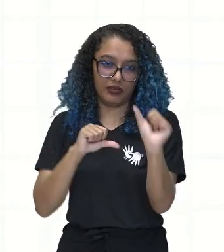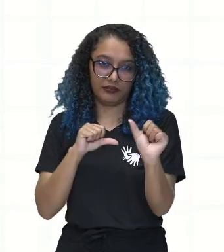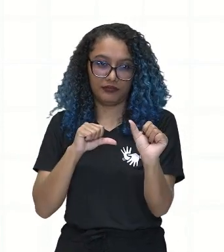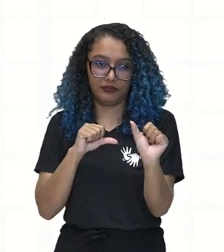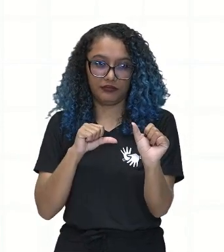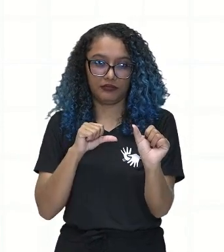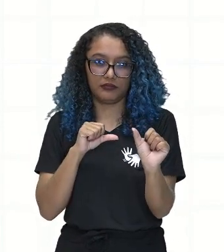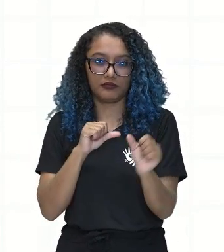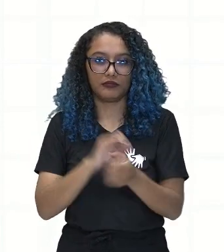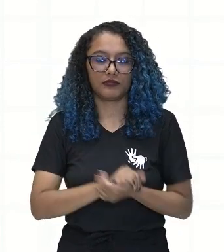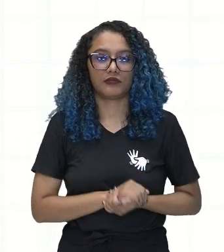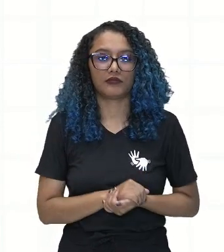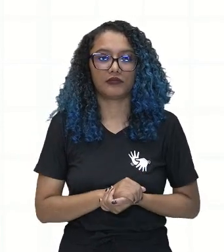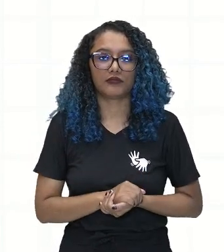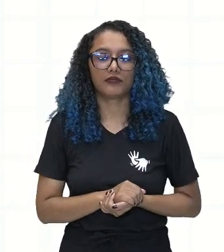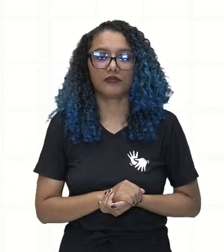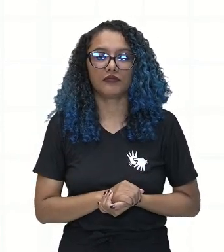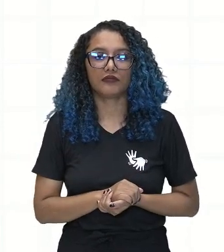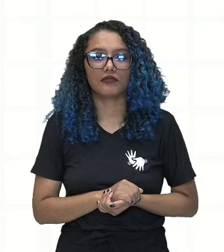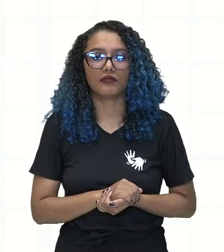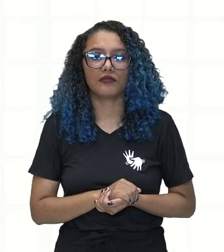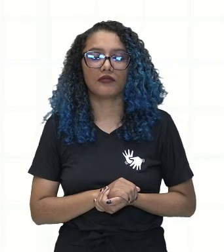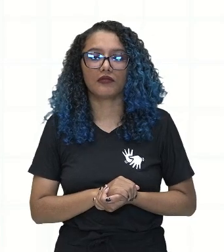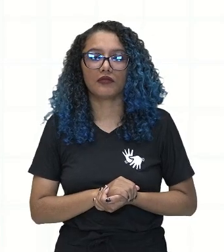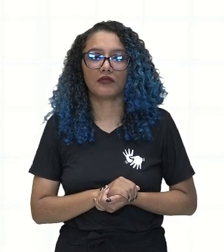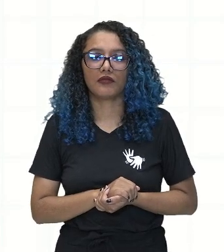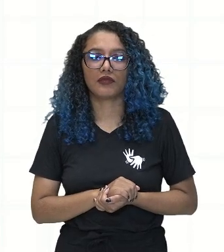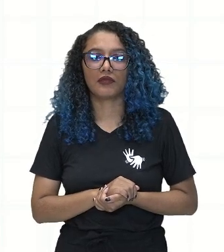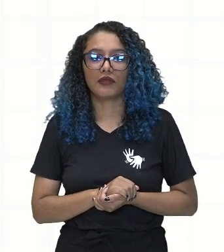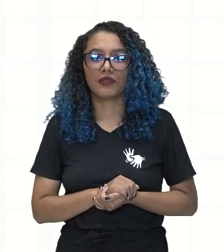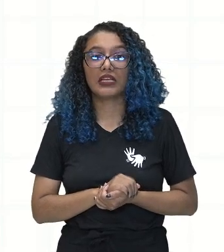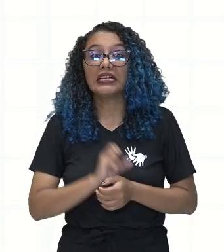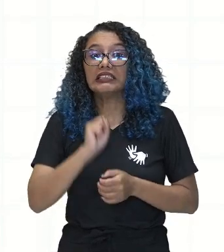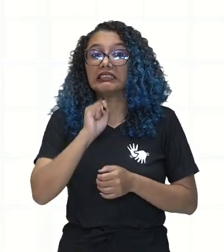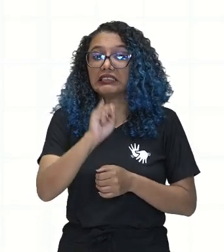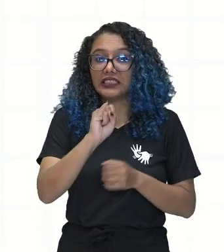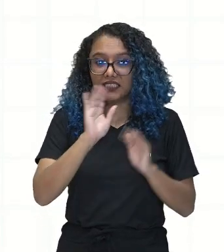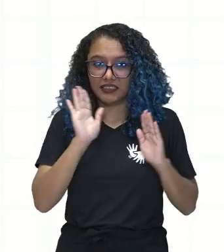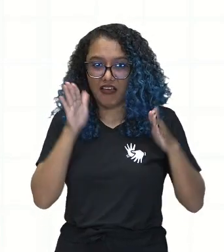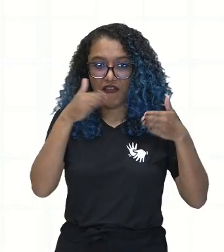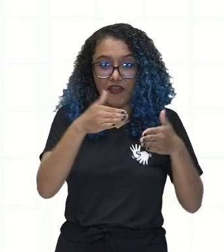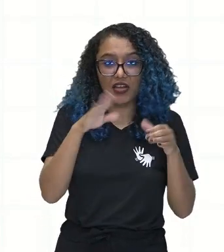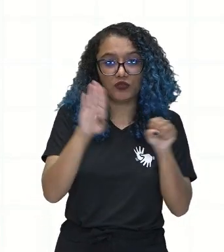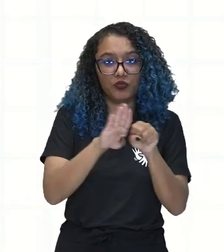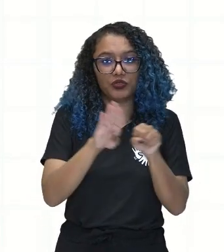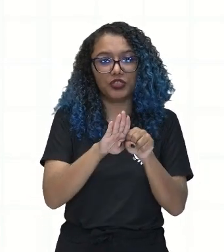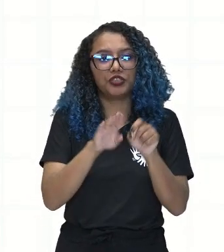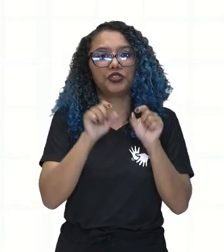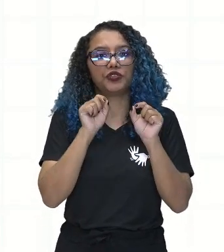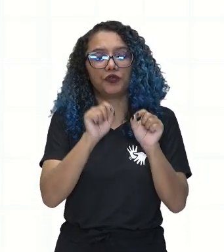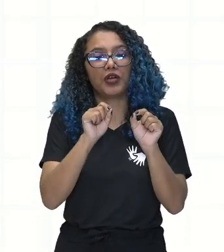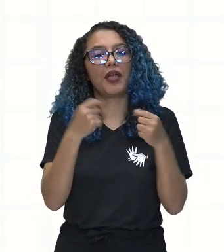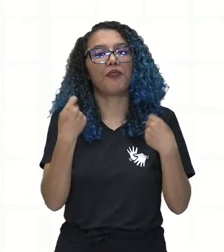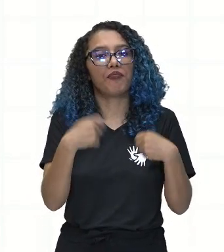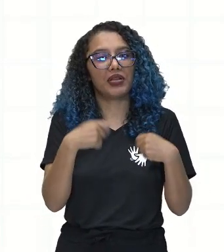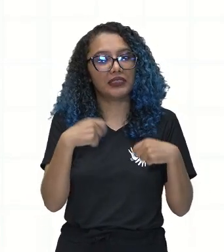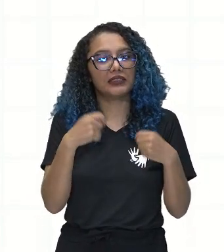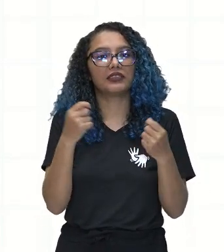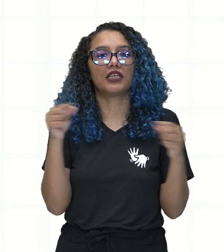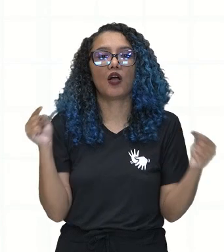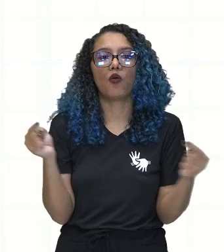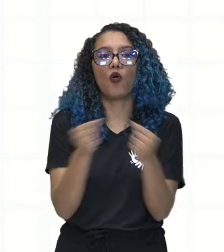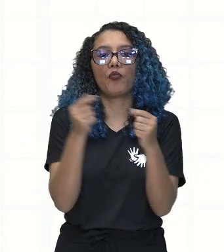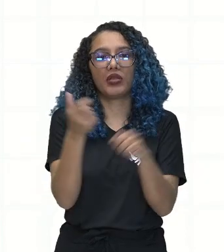Quando determina um substantivo, ela funciona como um numeral adjetivo, devendo assim concordar em gênero com o substantivo. Olha só aqui, ó,